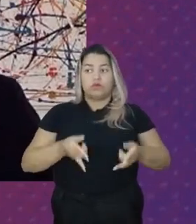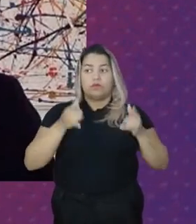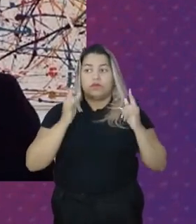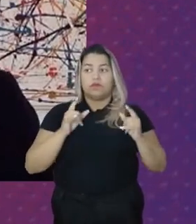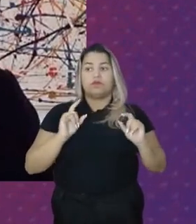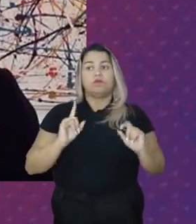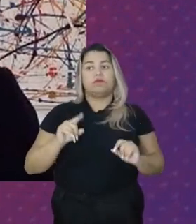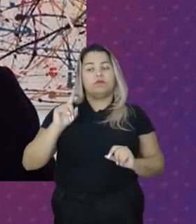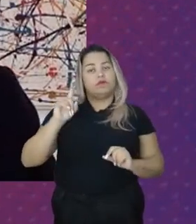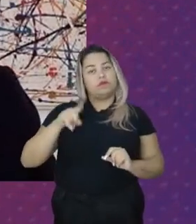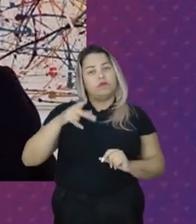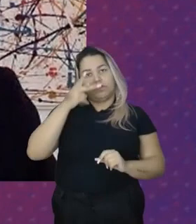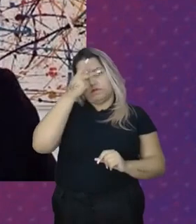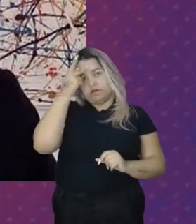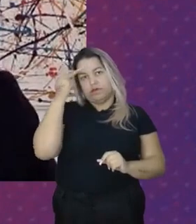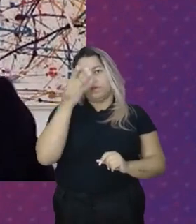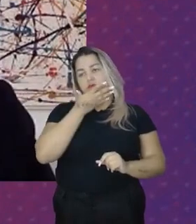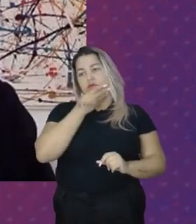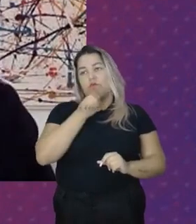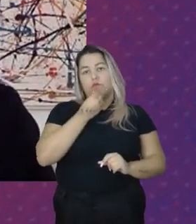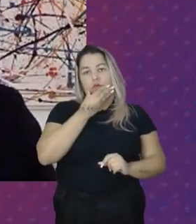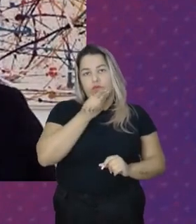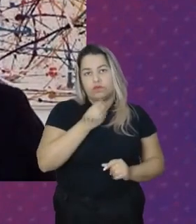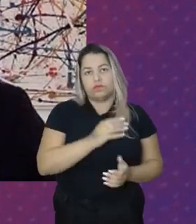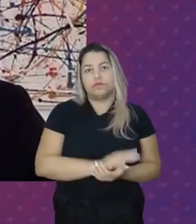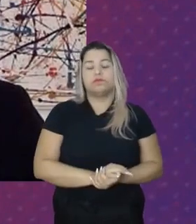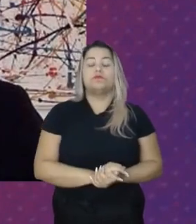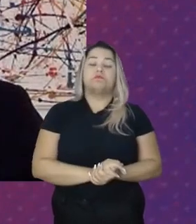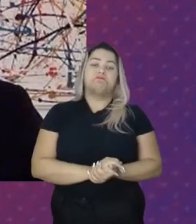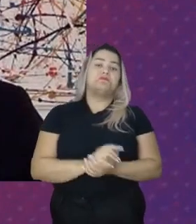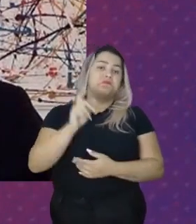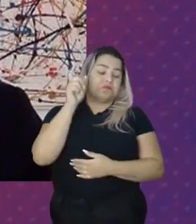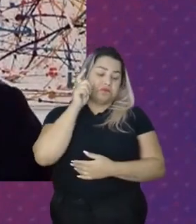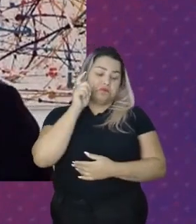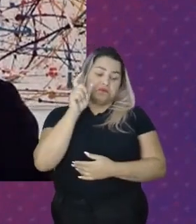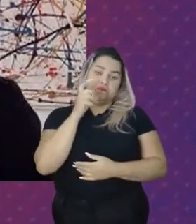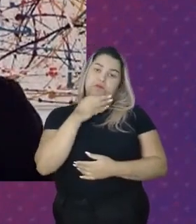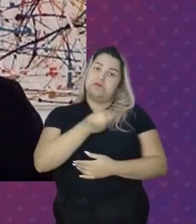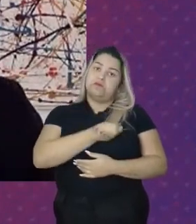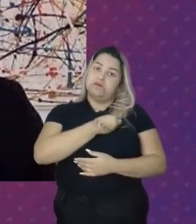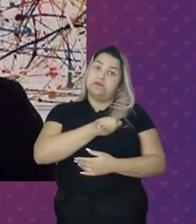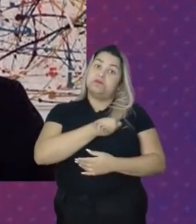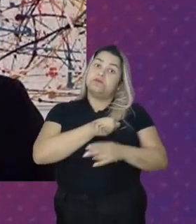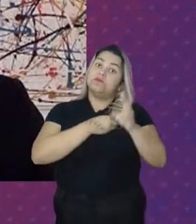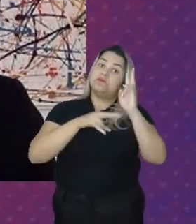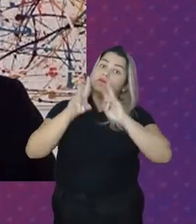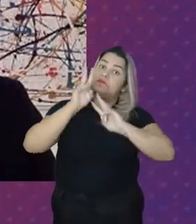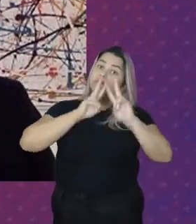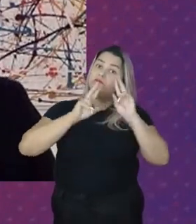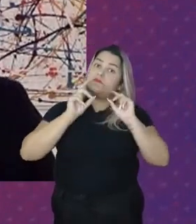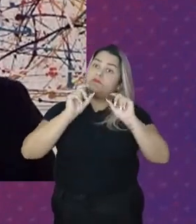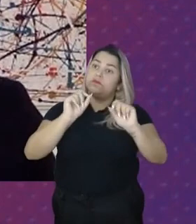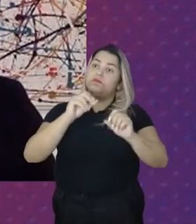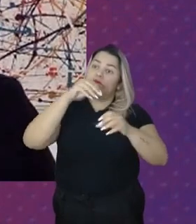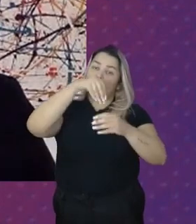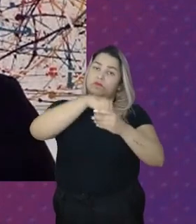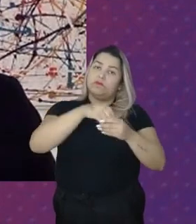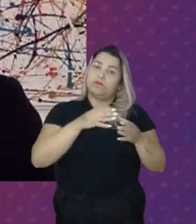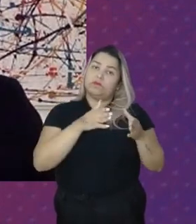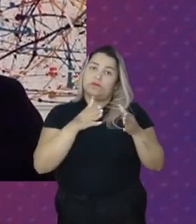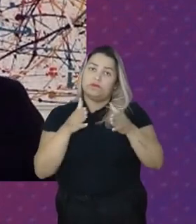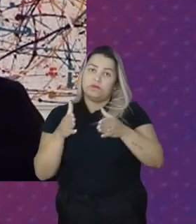São pessoas do sexo masculino. Então, é interessante a gente ver que, mesmo dentro do grupo dos